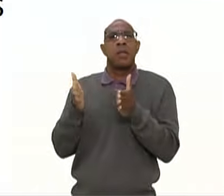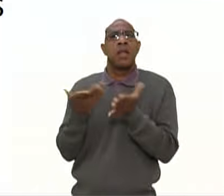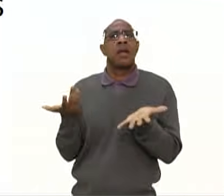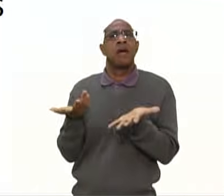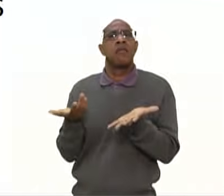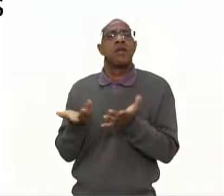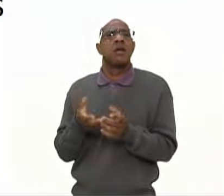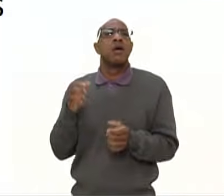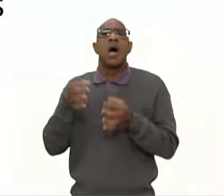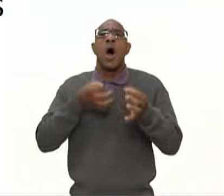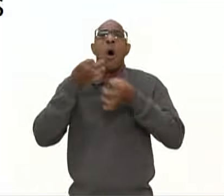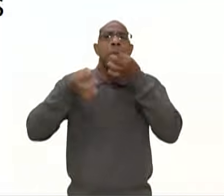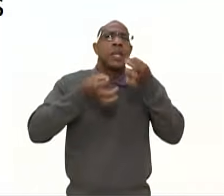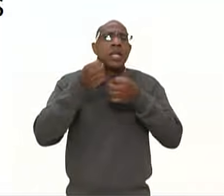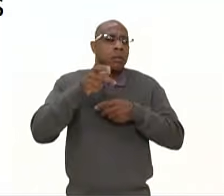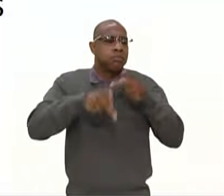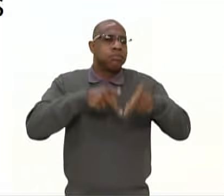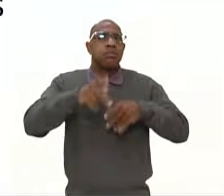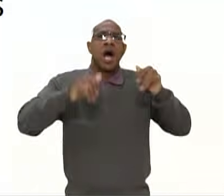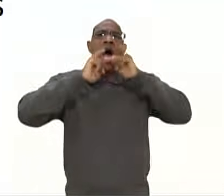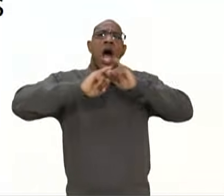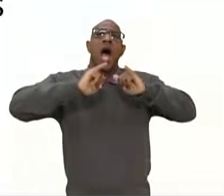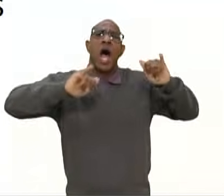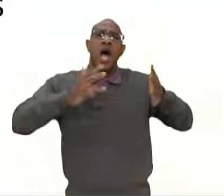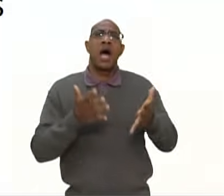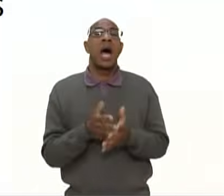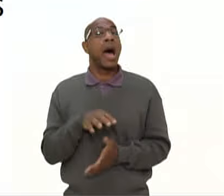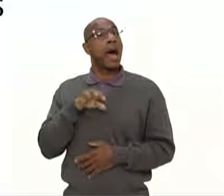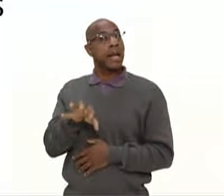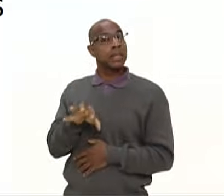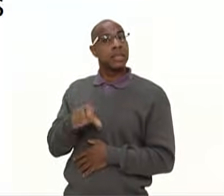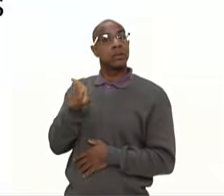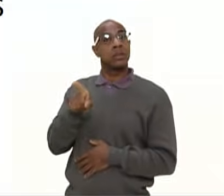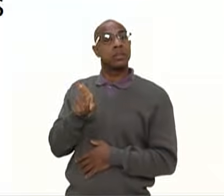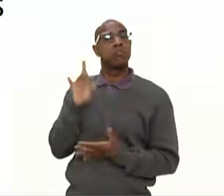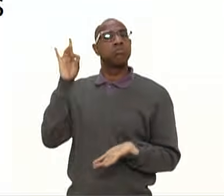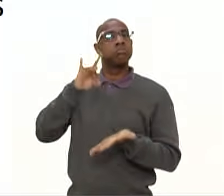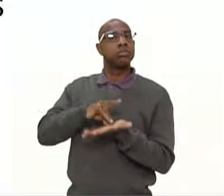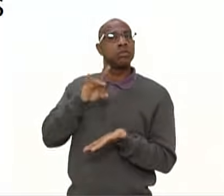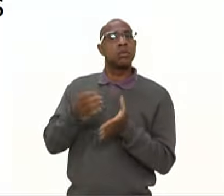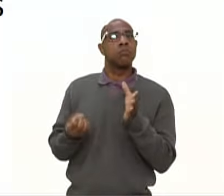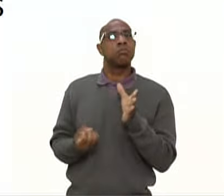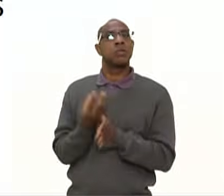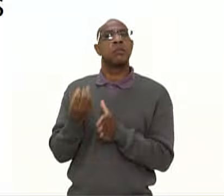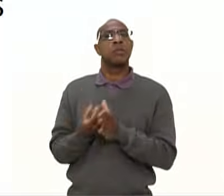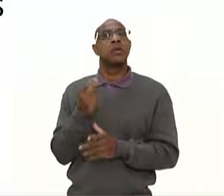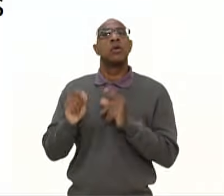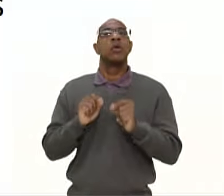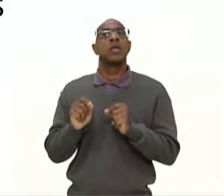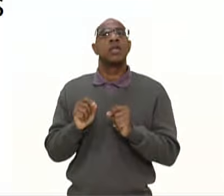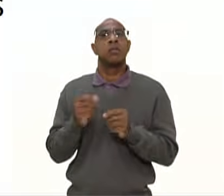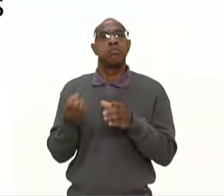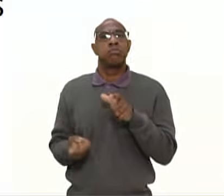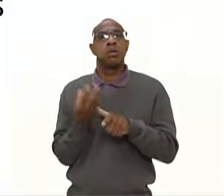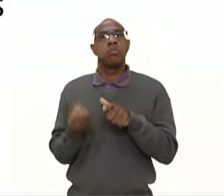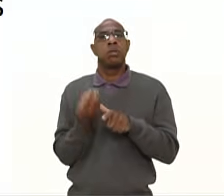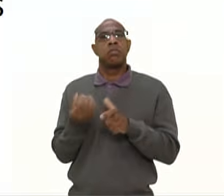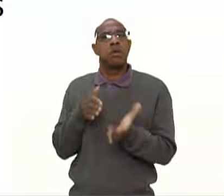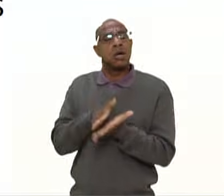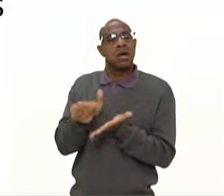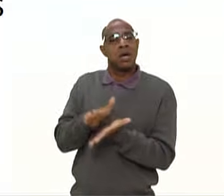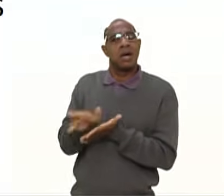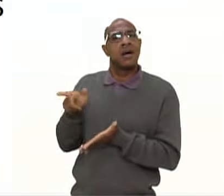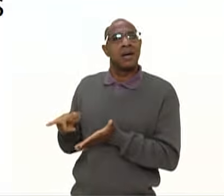a opinião pela via da publicidade. Assim, o fato gerador do consumo seria a produção.